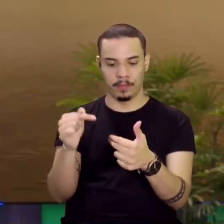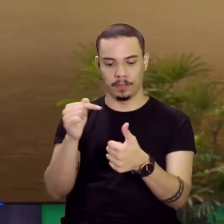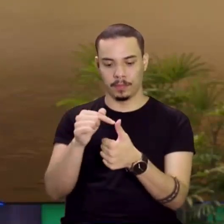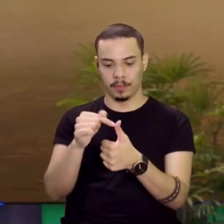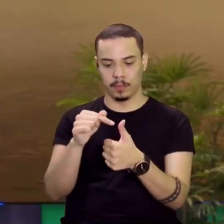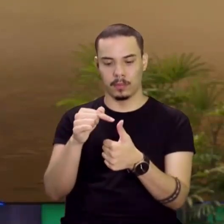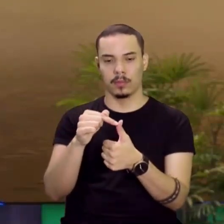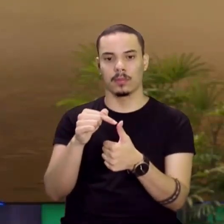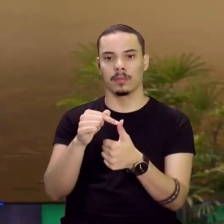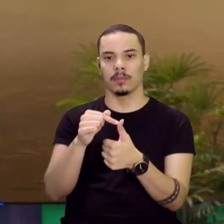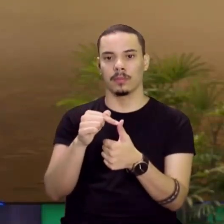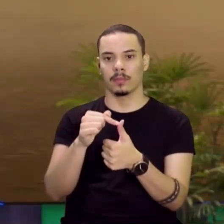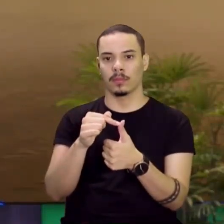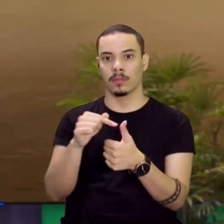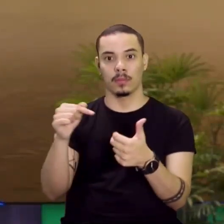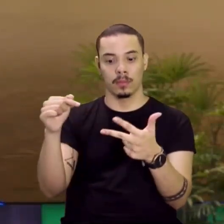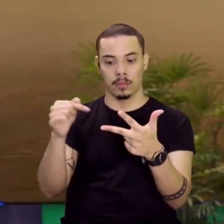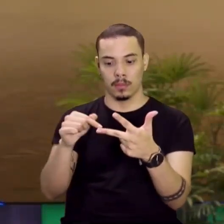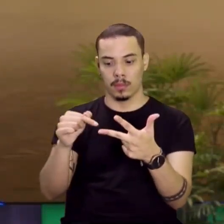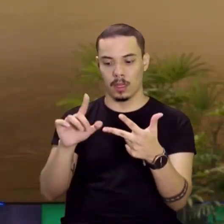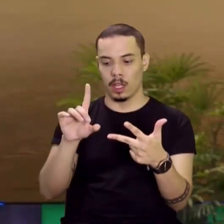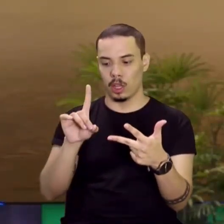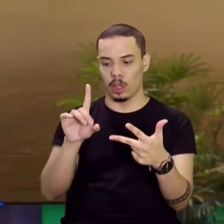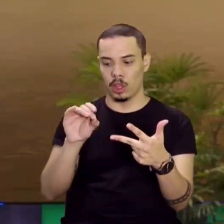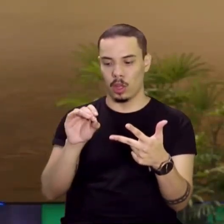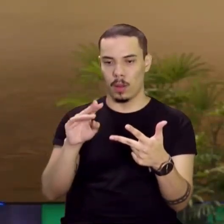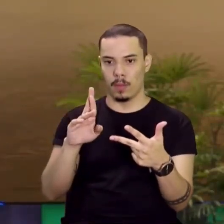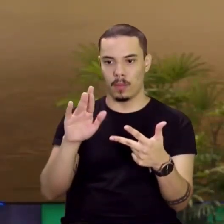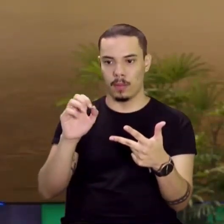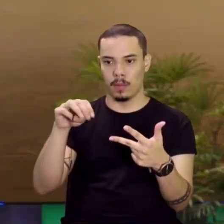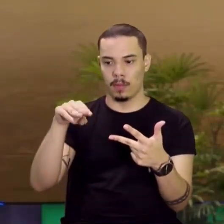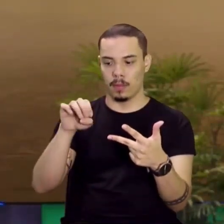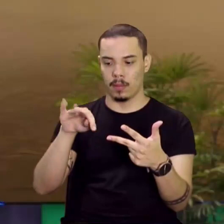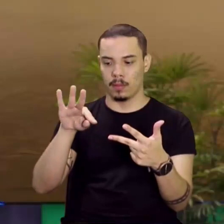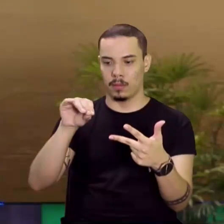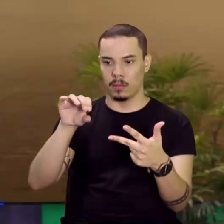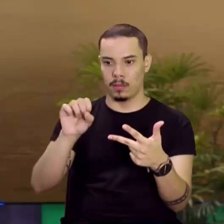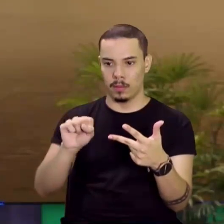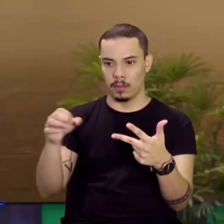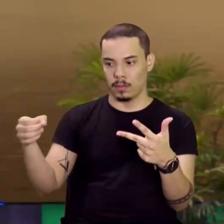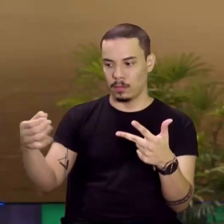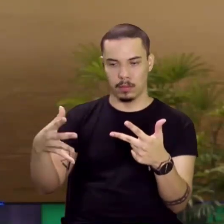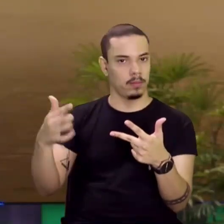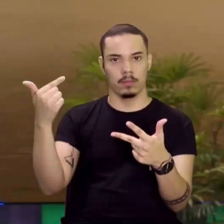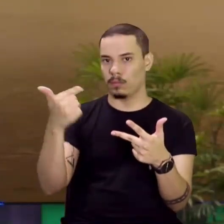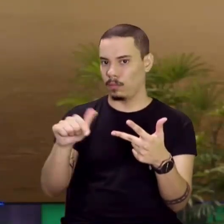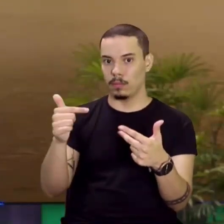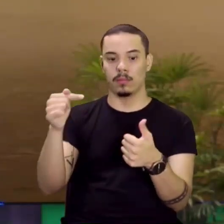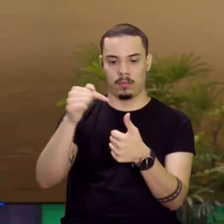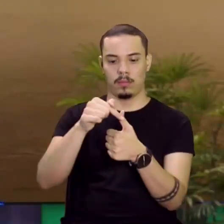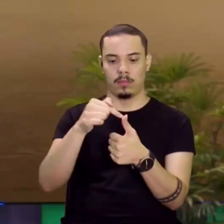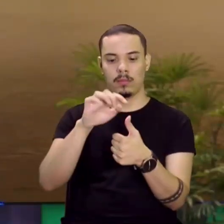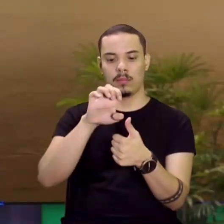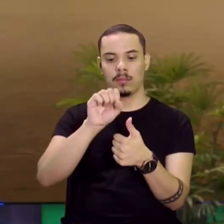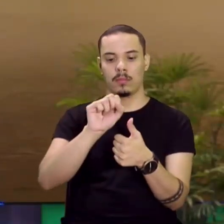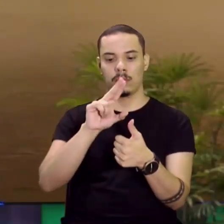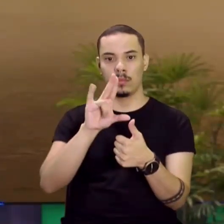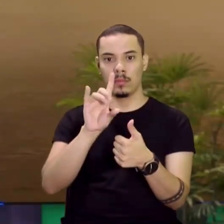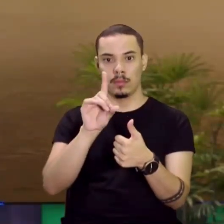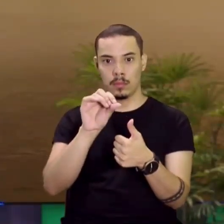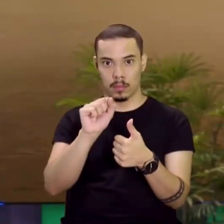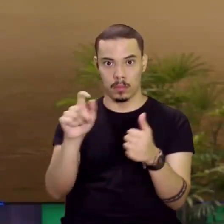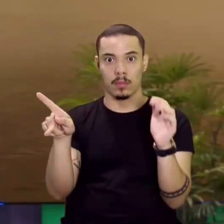Brasil, nós não temos dobramentos modernos. Nós só temos escudo cristalino, que é onde tem